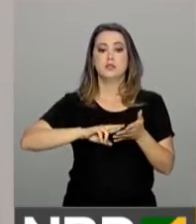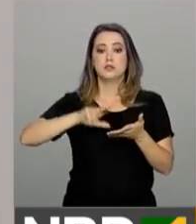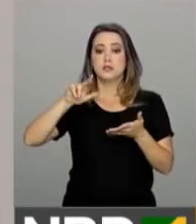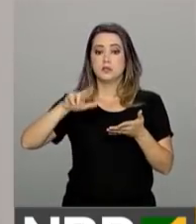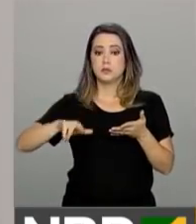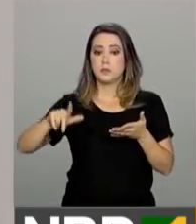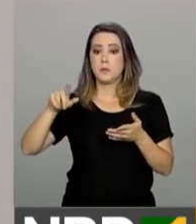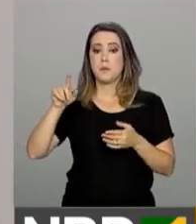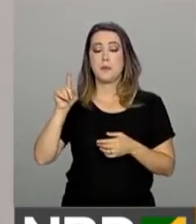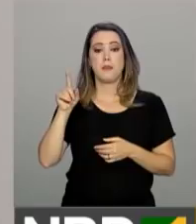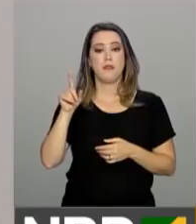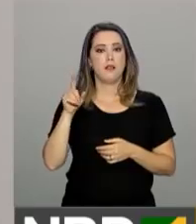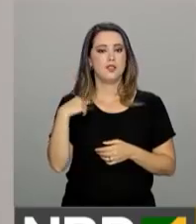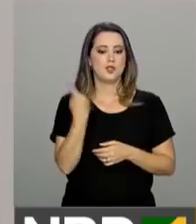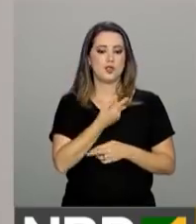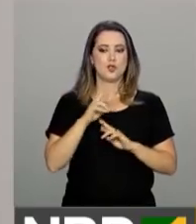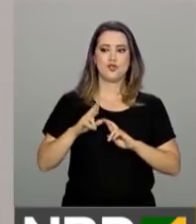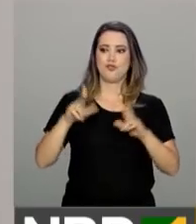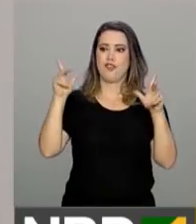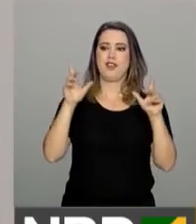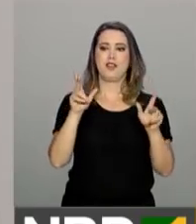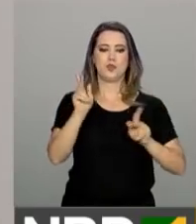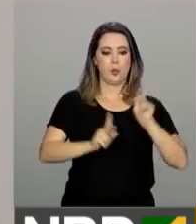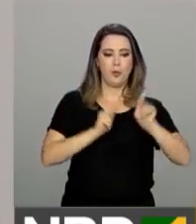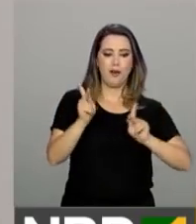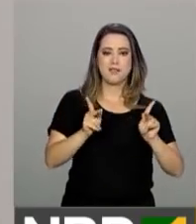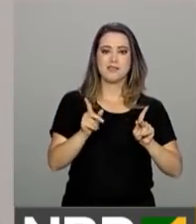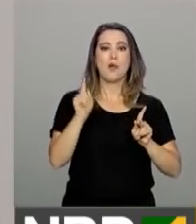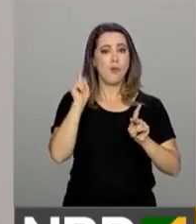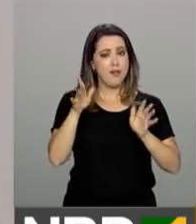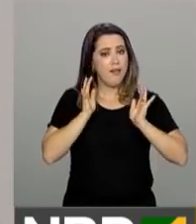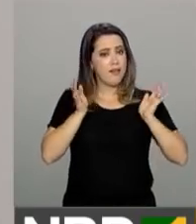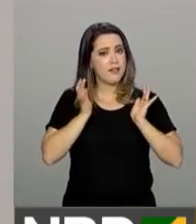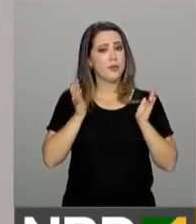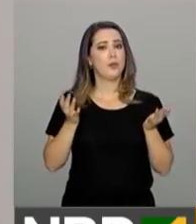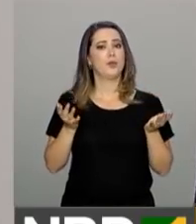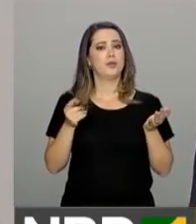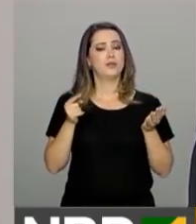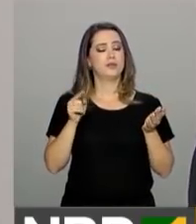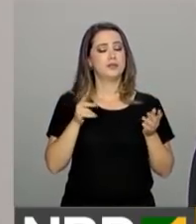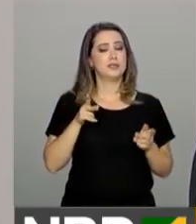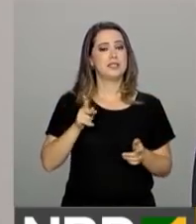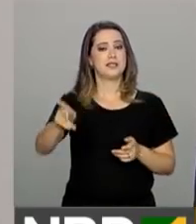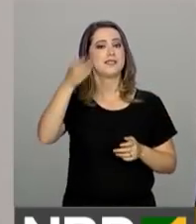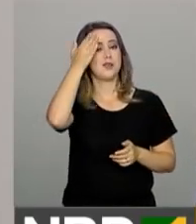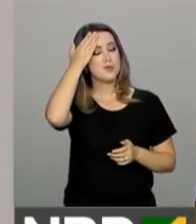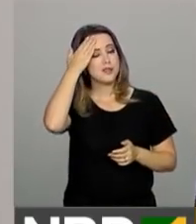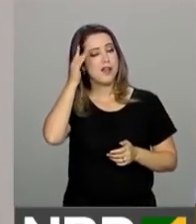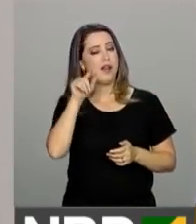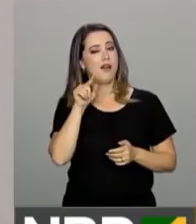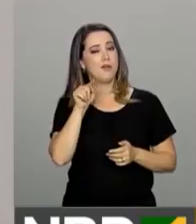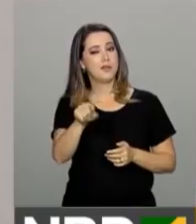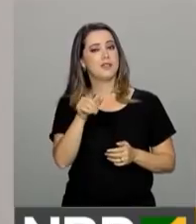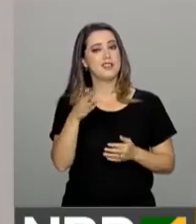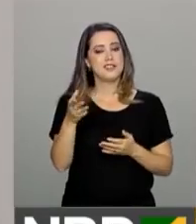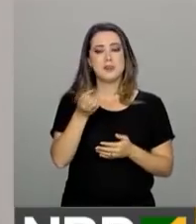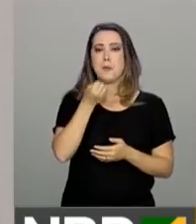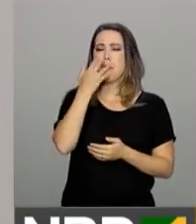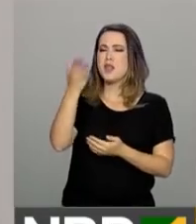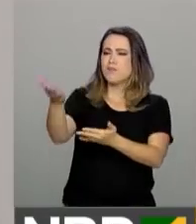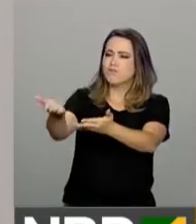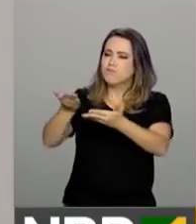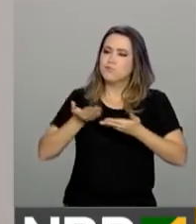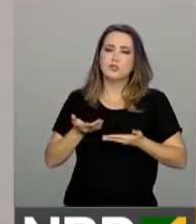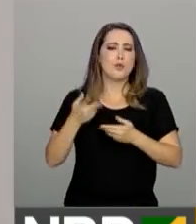a sua maior riqueza ao país que sempre soube naturalmente sempre saberá acolher aqueles que